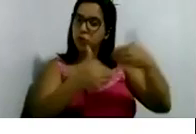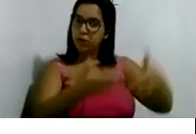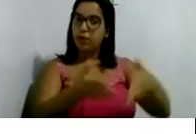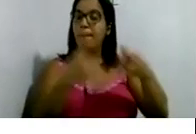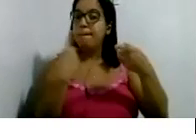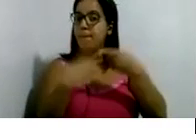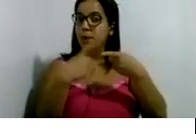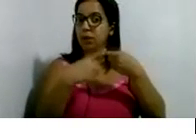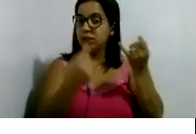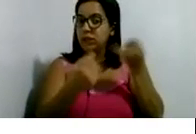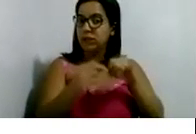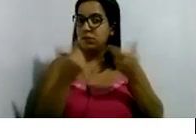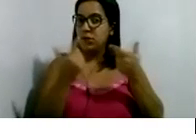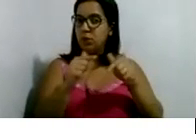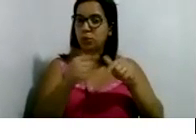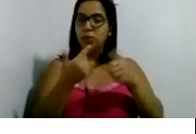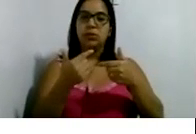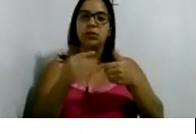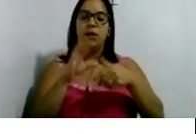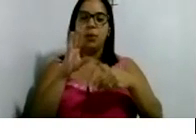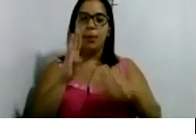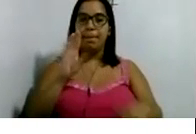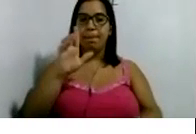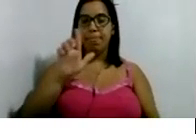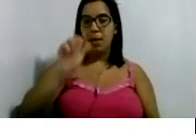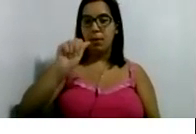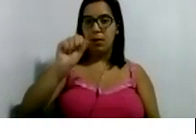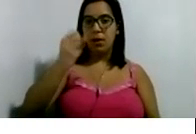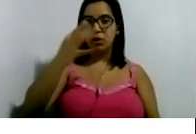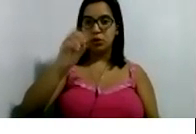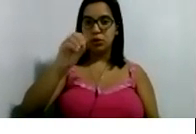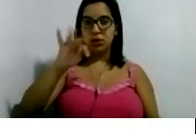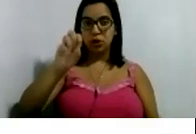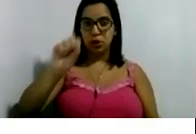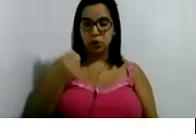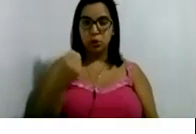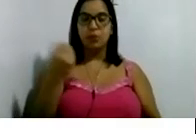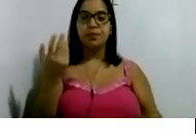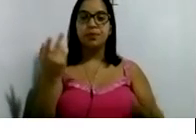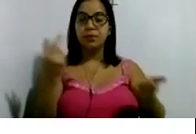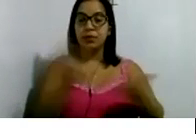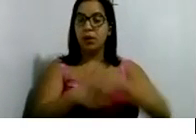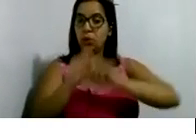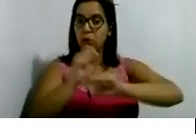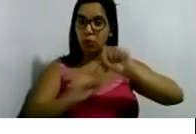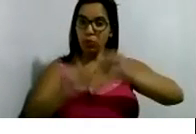se a gente não tem a implantação do blastocisto no endométrio, aquele zigoto ele não vai se